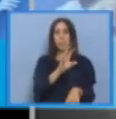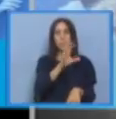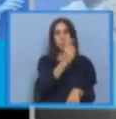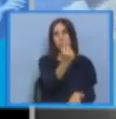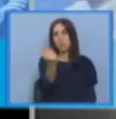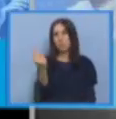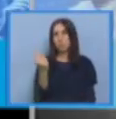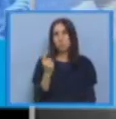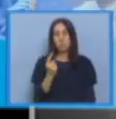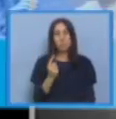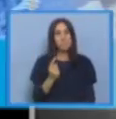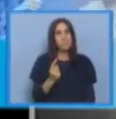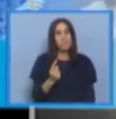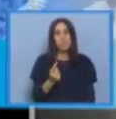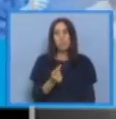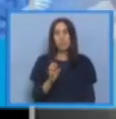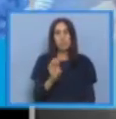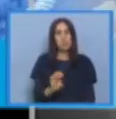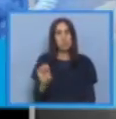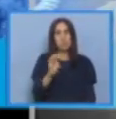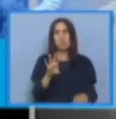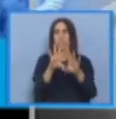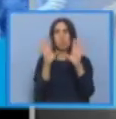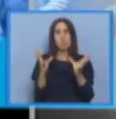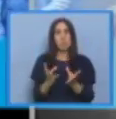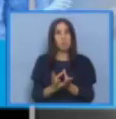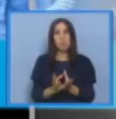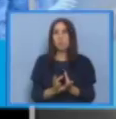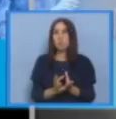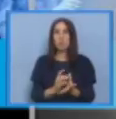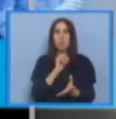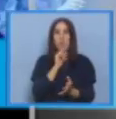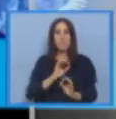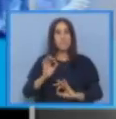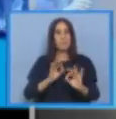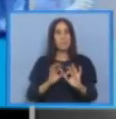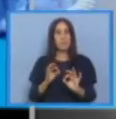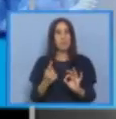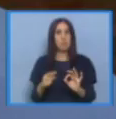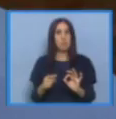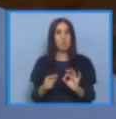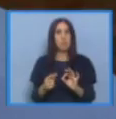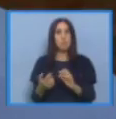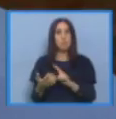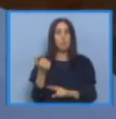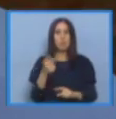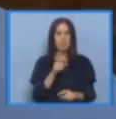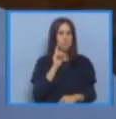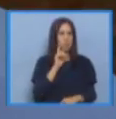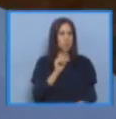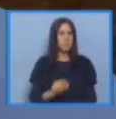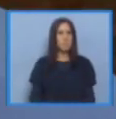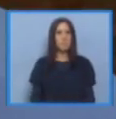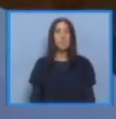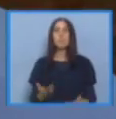país e os continentes em geral se conseguem preparar, se conseguem dotar. Não? Por exemplo, esta